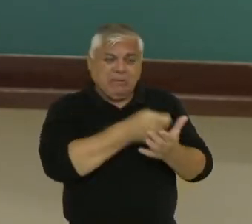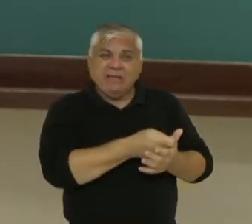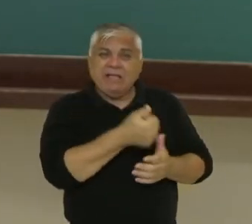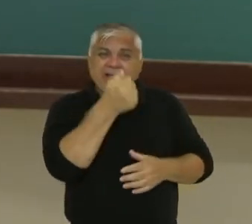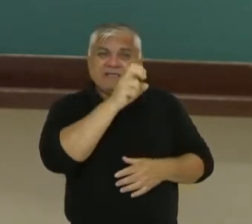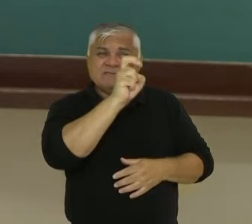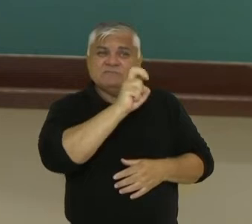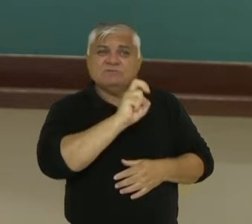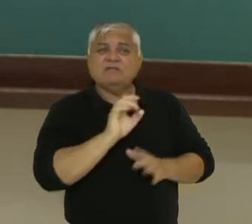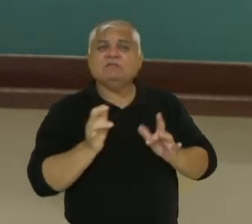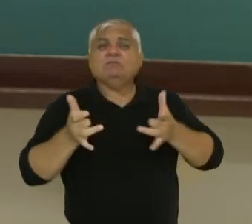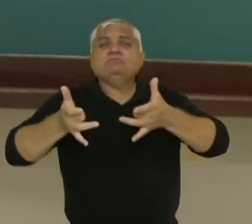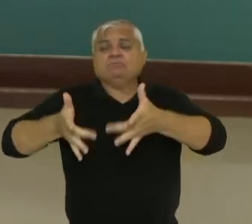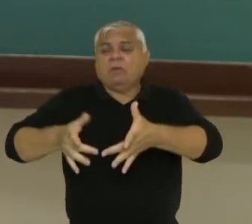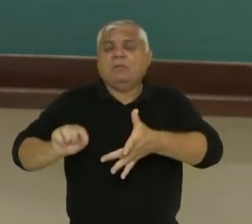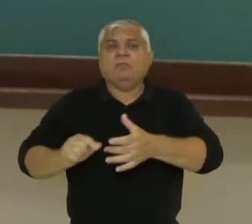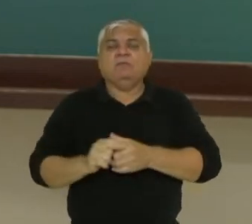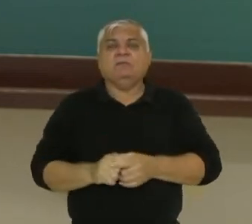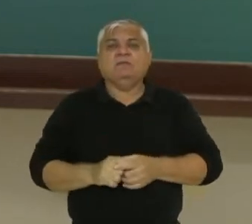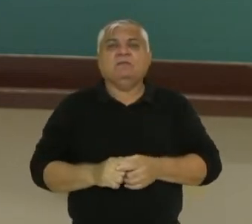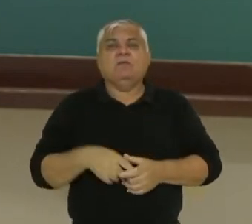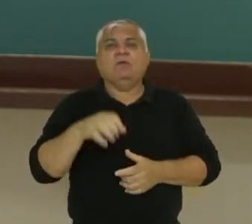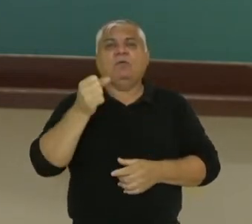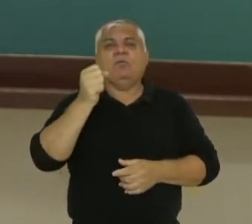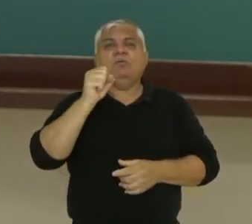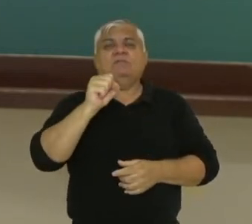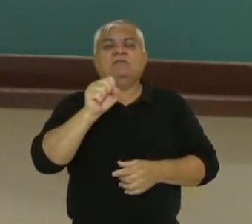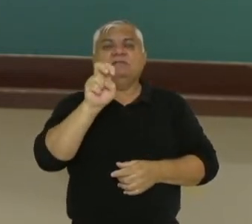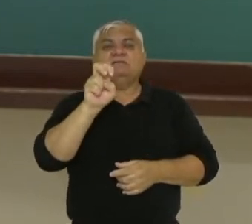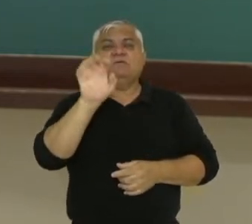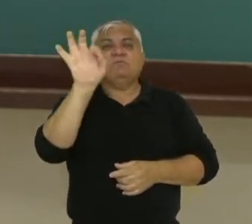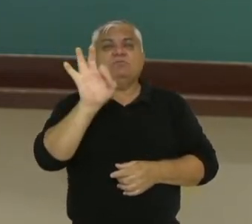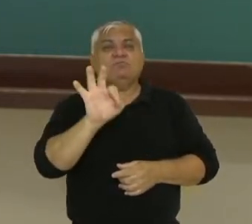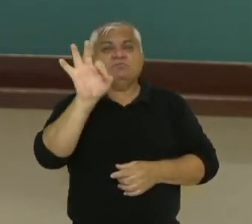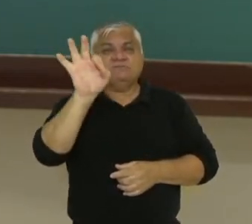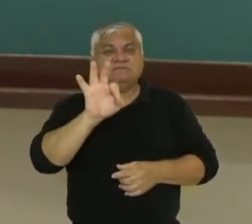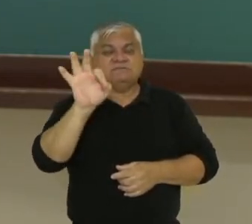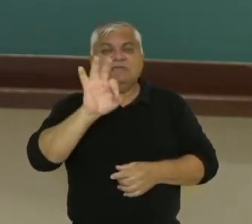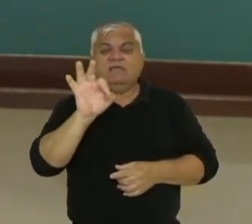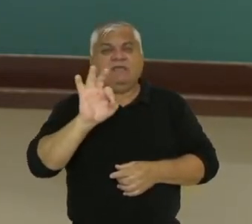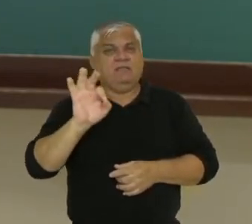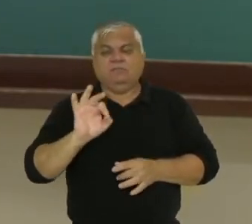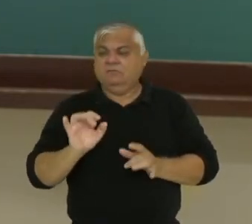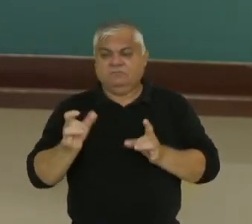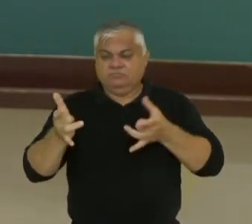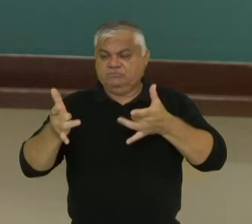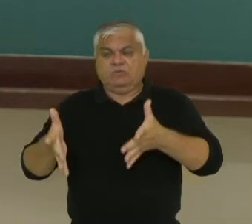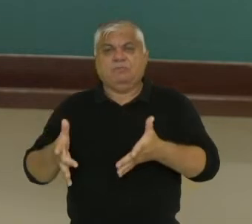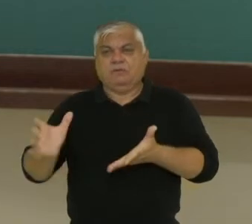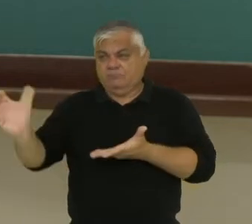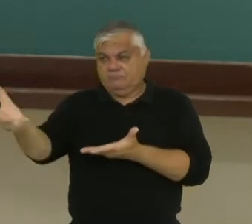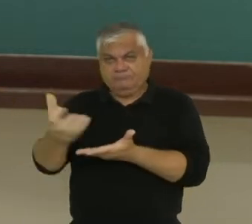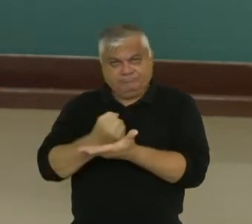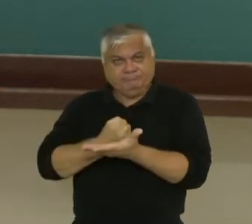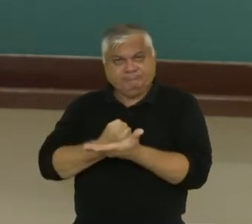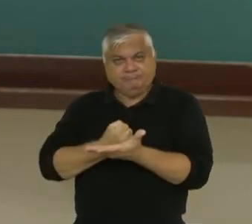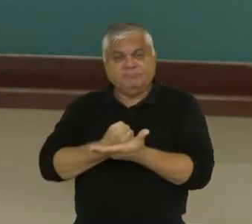15%, vai sobrar quanto? 85%, que vai ser um rendimento líquido, aquilo que eu vou receber.